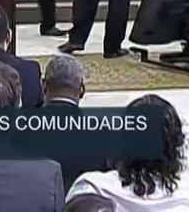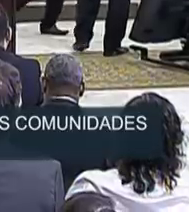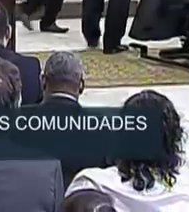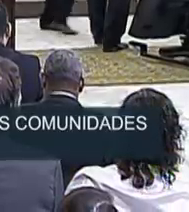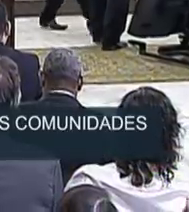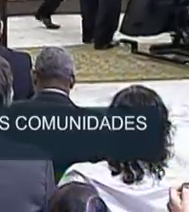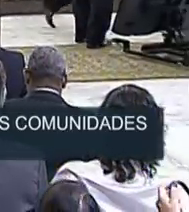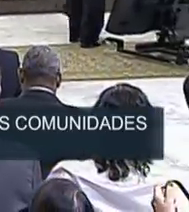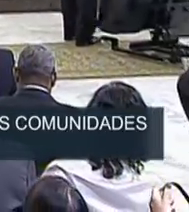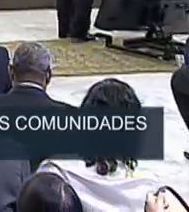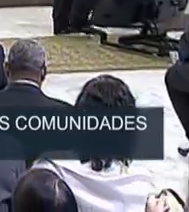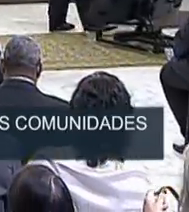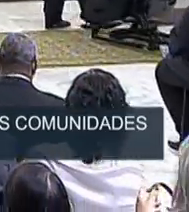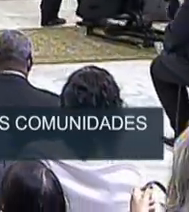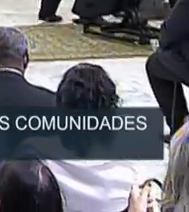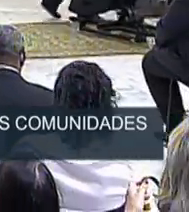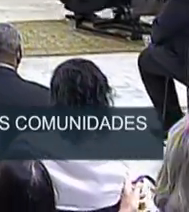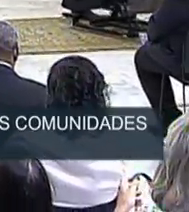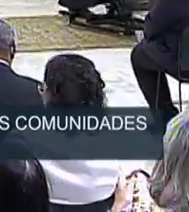eh